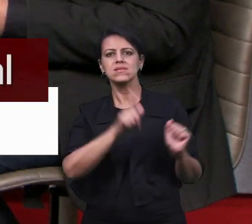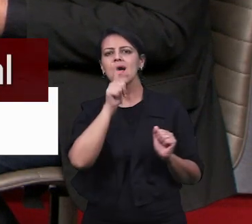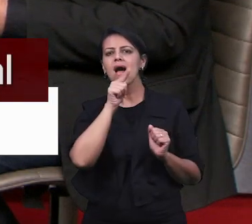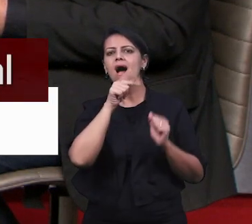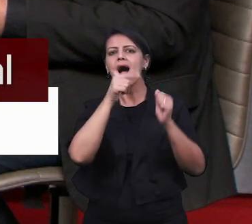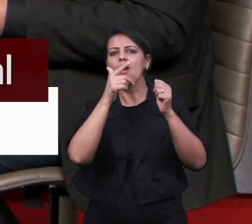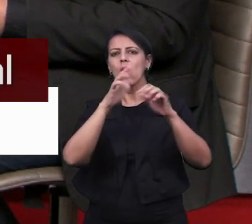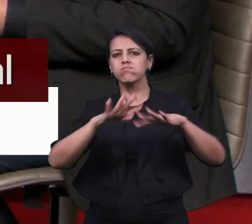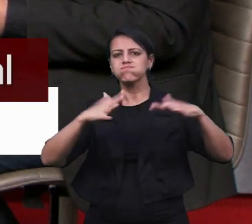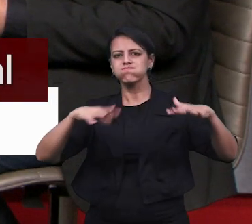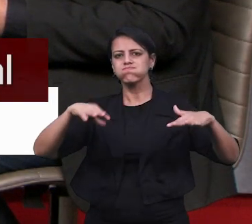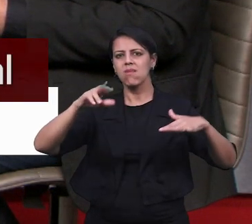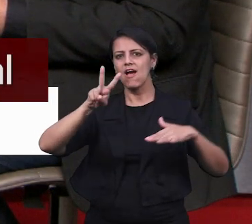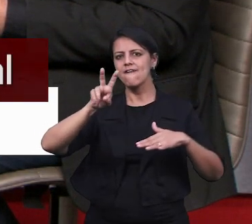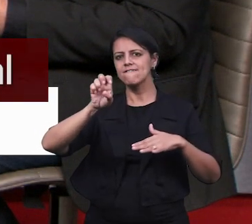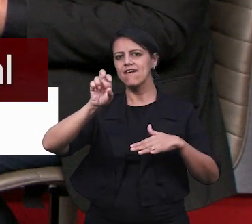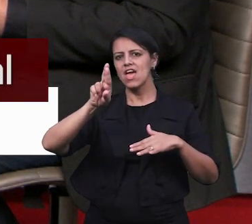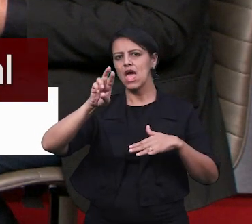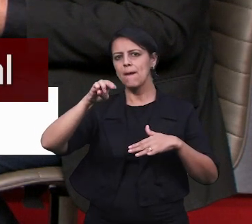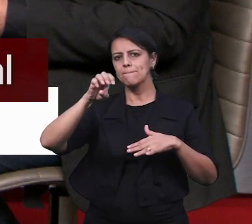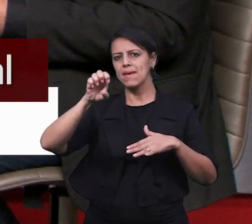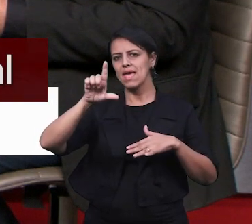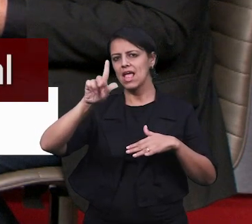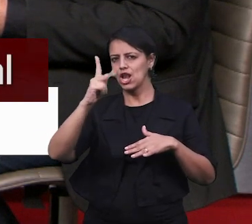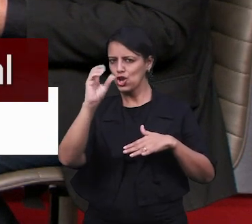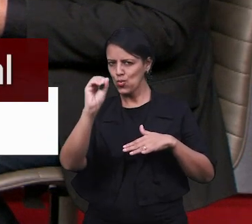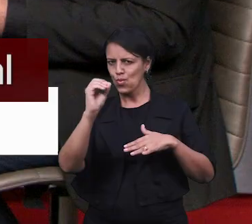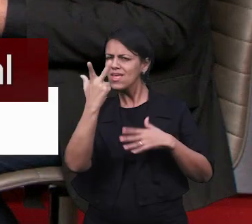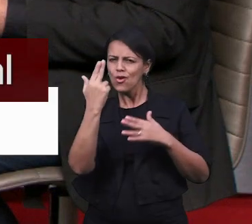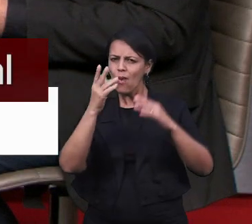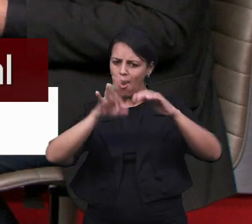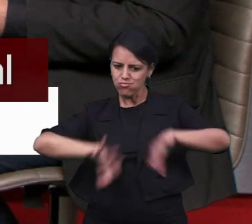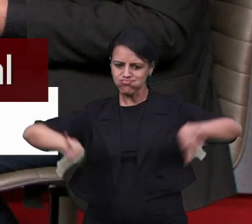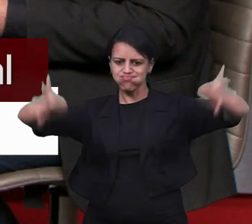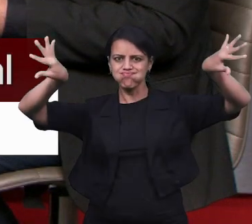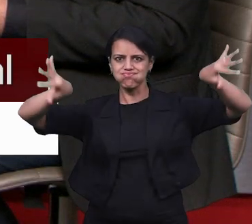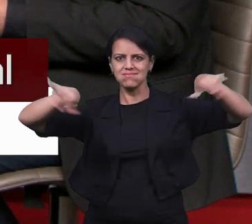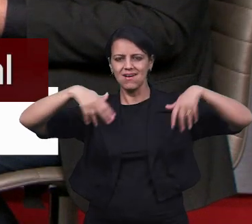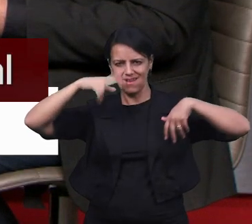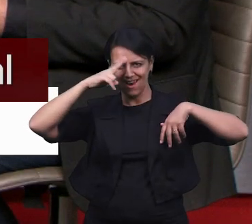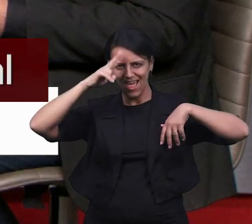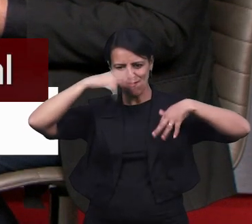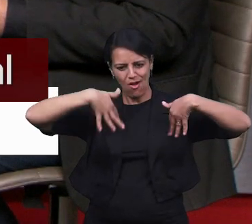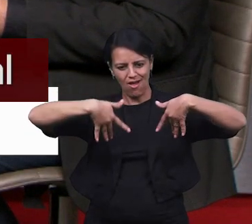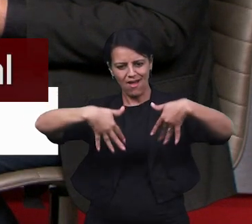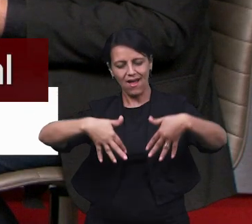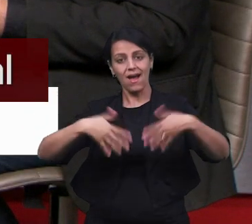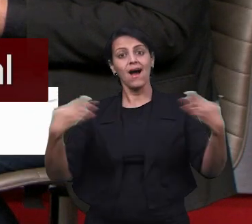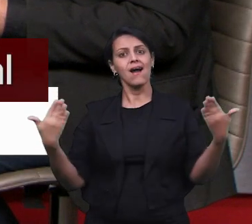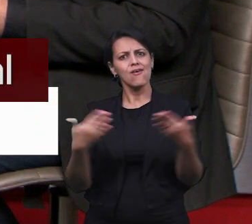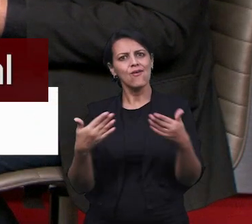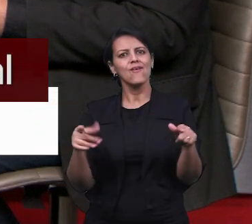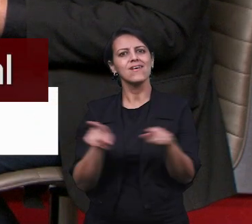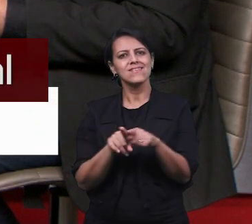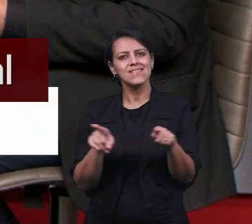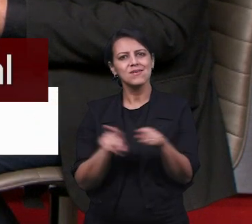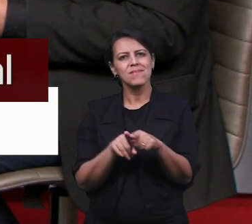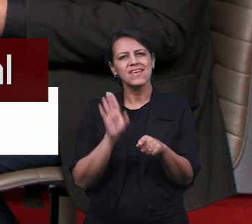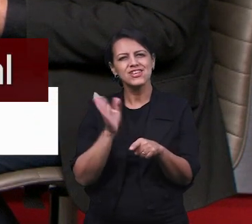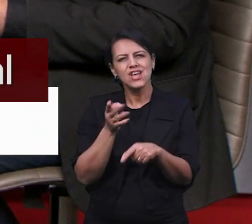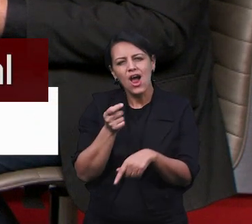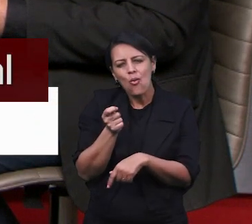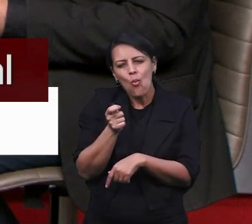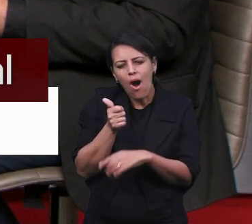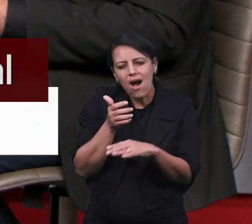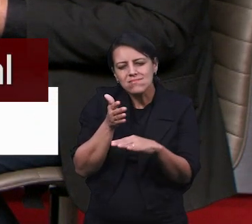milagre semelhante a esse aqui, a pés enxutos. E agora que eles estão prestes a tomar posse da terra que o Senhor havia